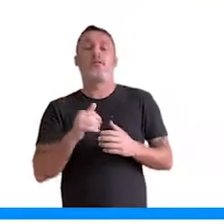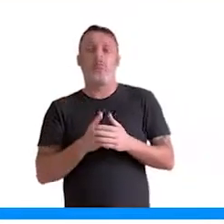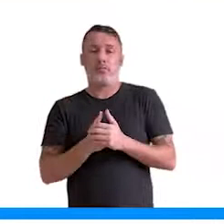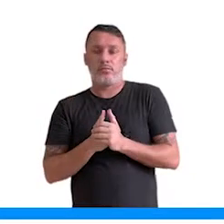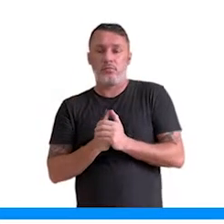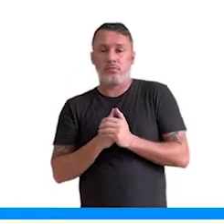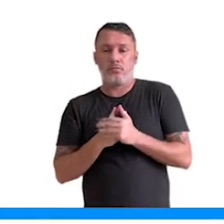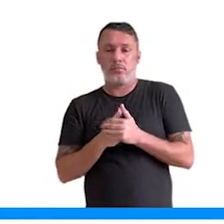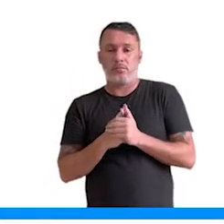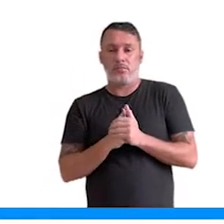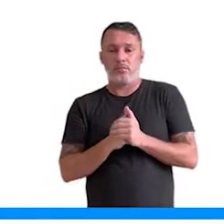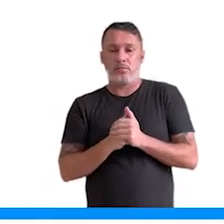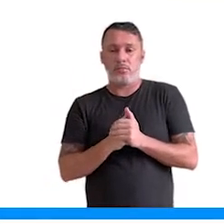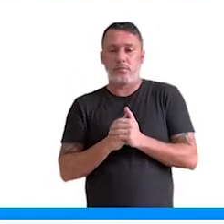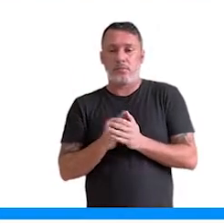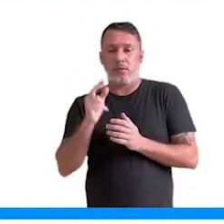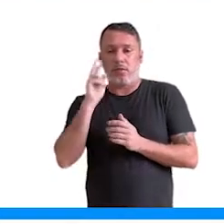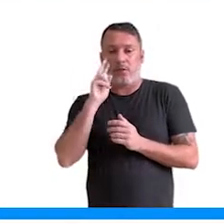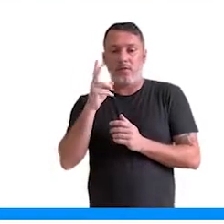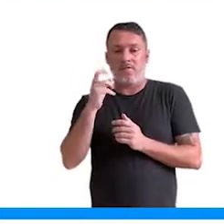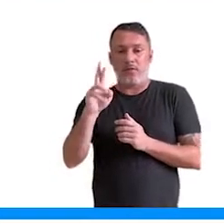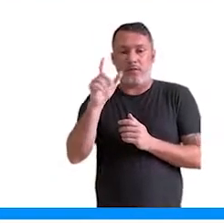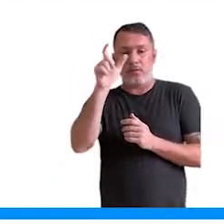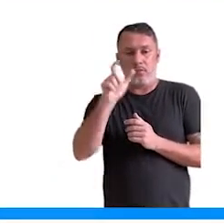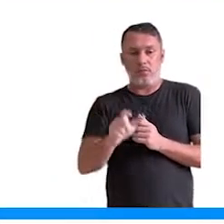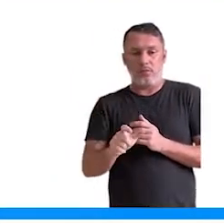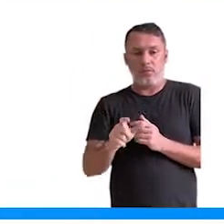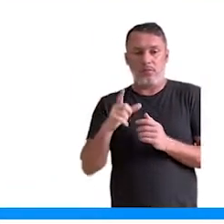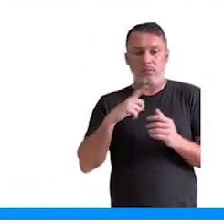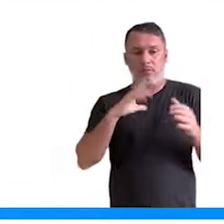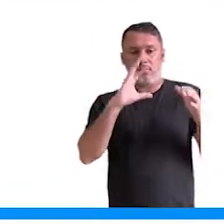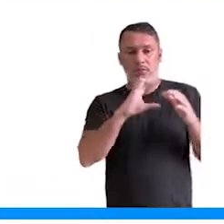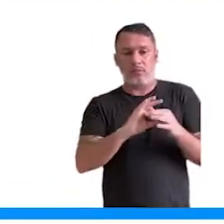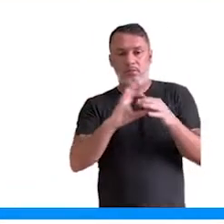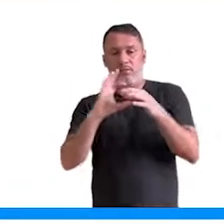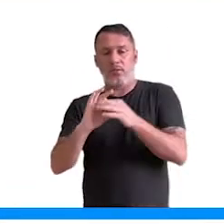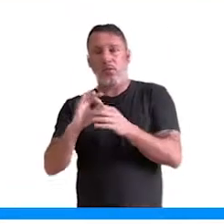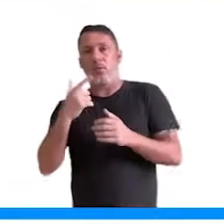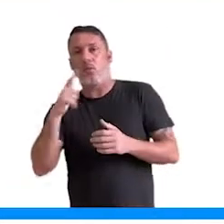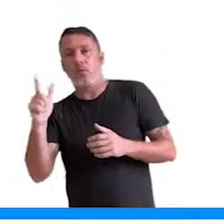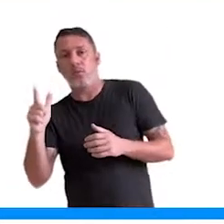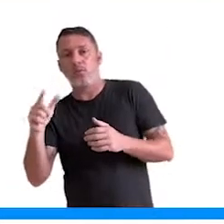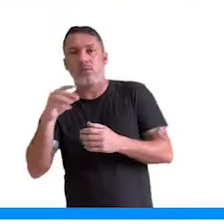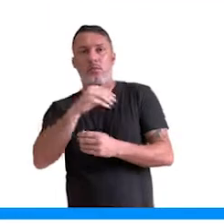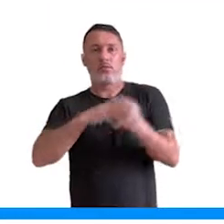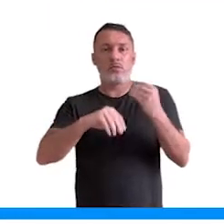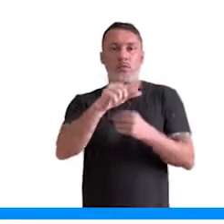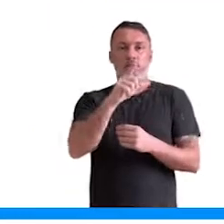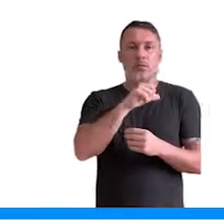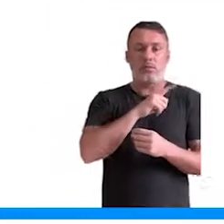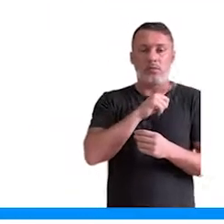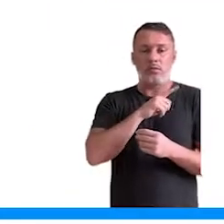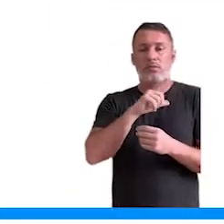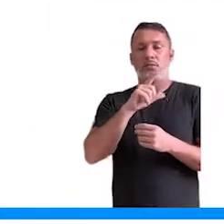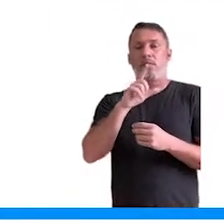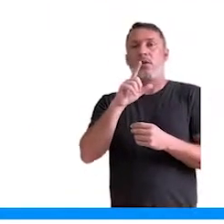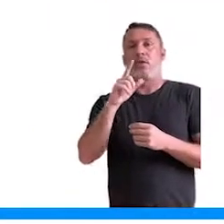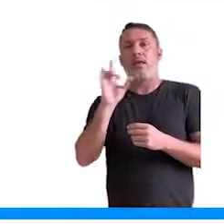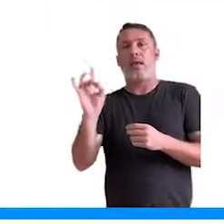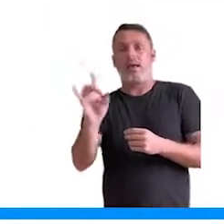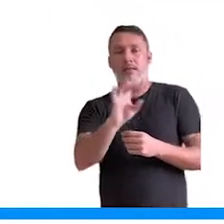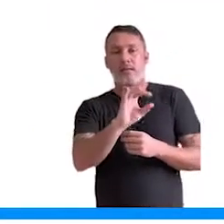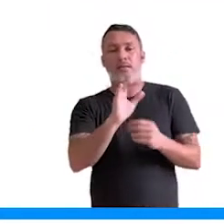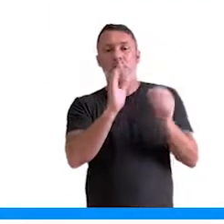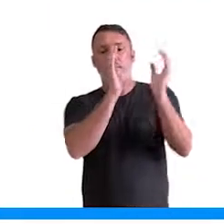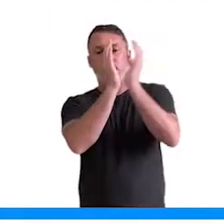Ver. Ve, tu, vea, usted, veamos, nosotros, ved.